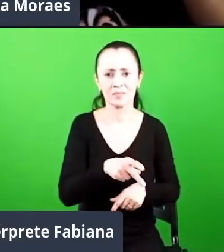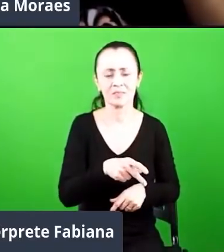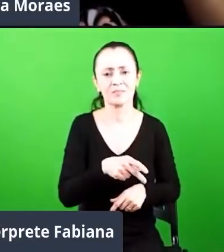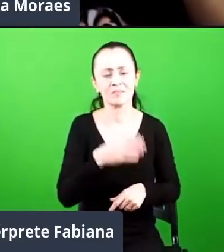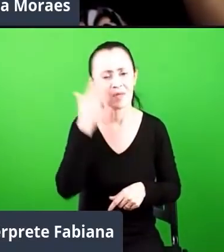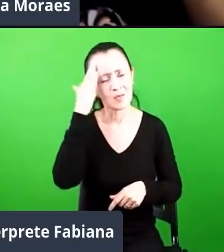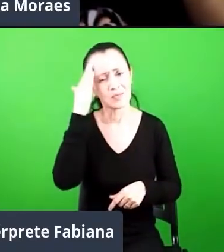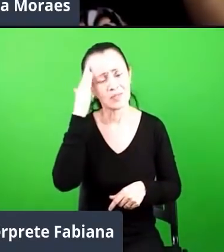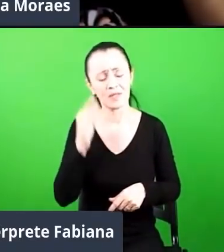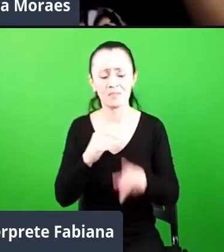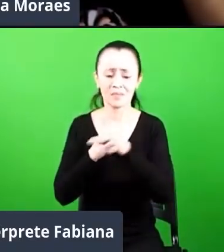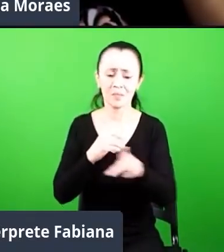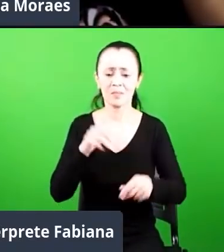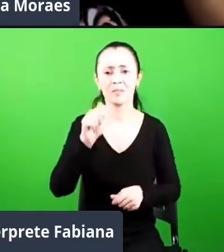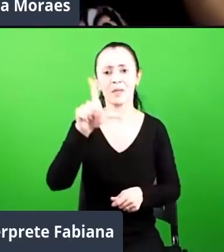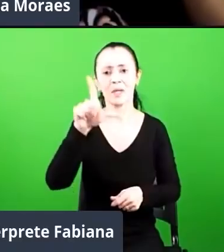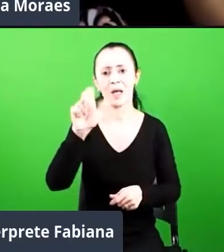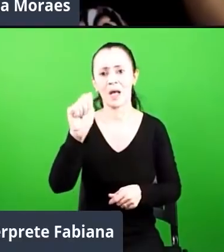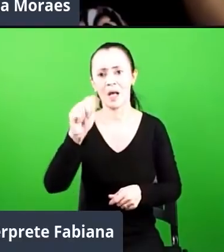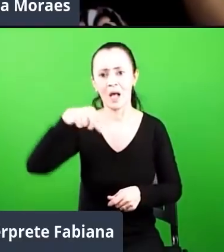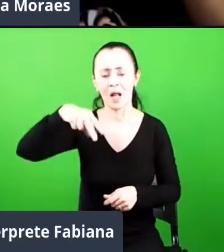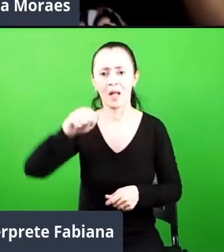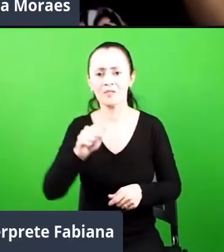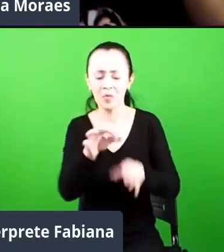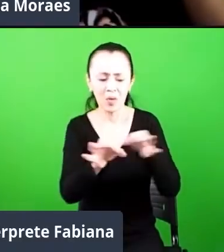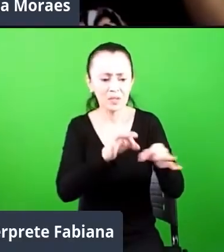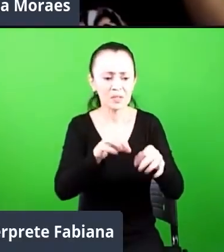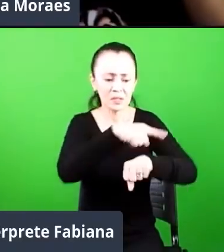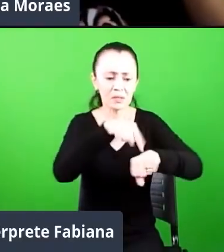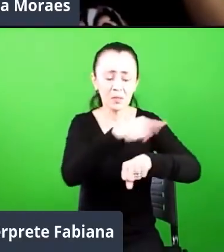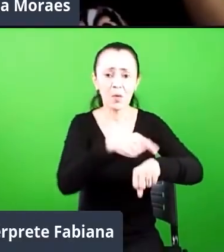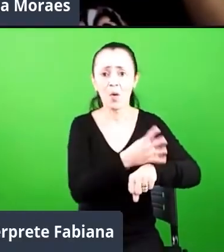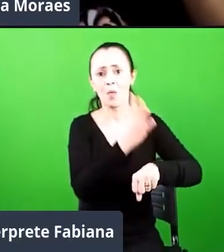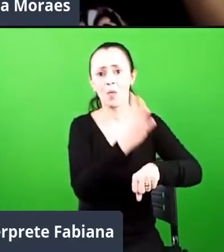repente, 4 aulas, né, 4 horas de aula, está levando 12, 15,